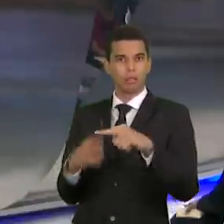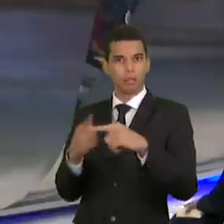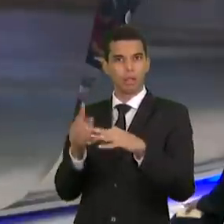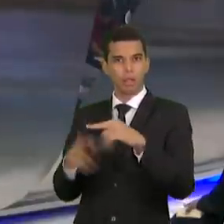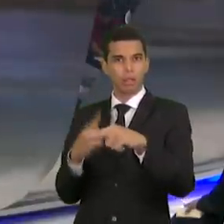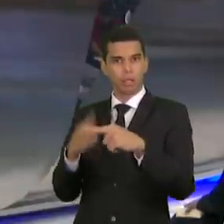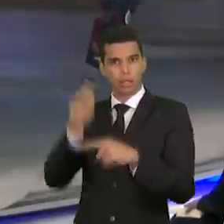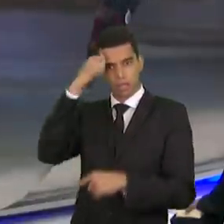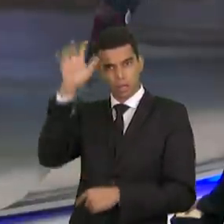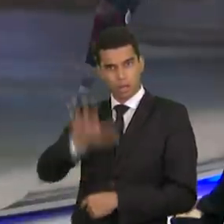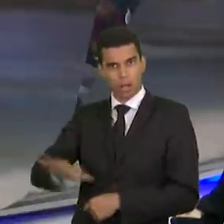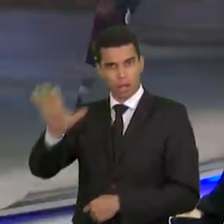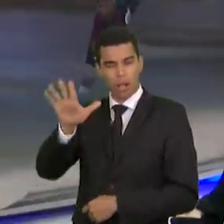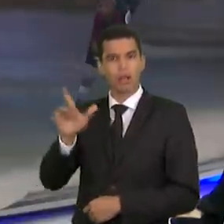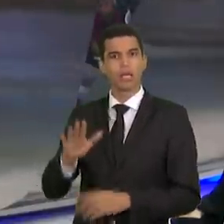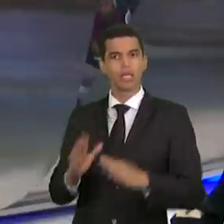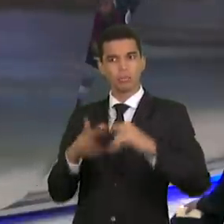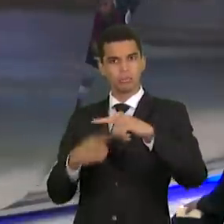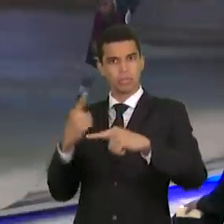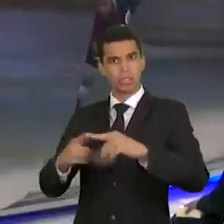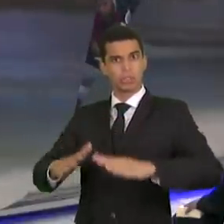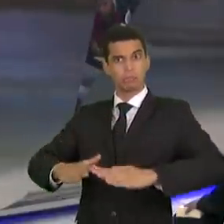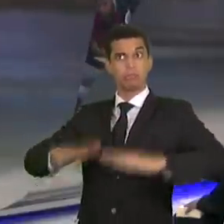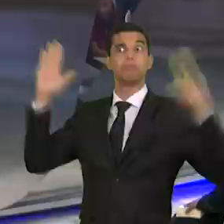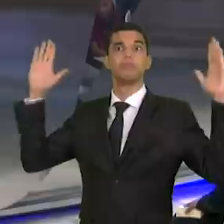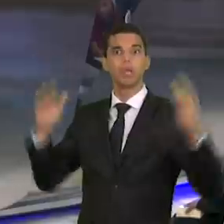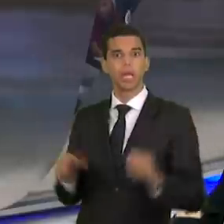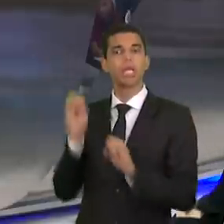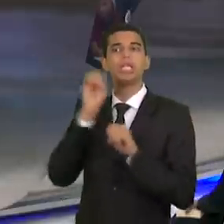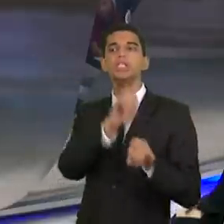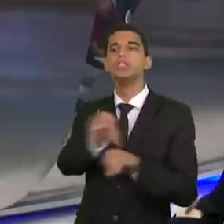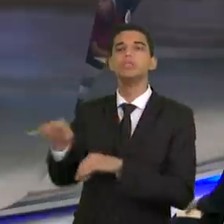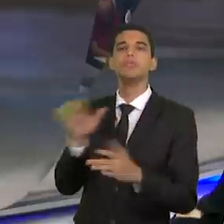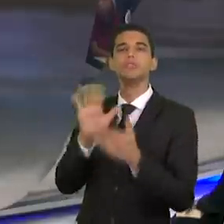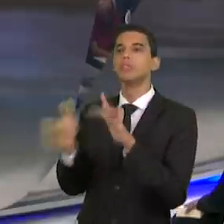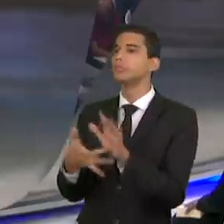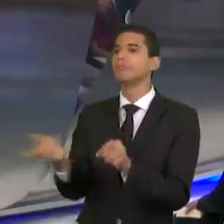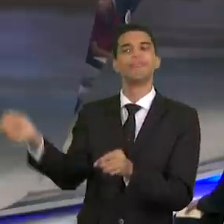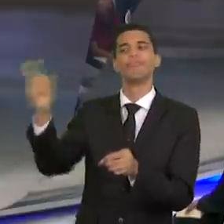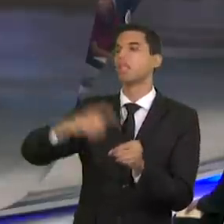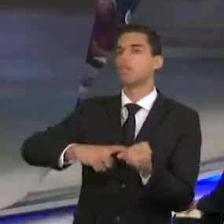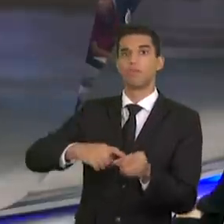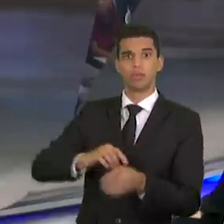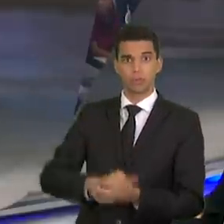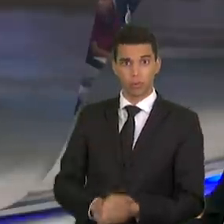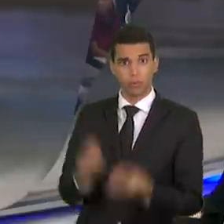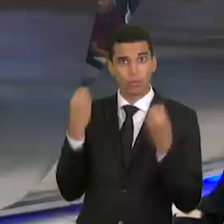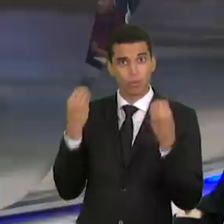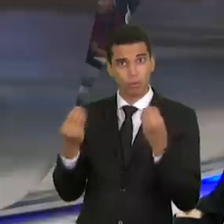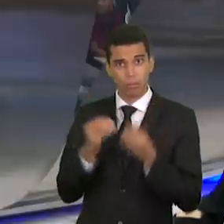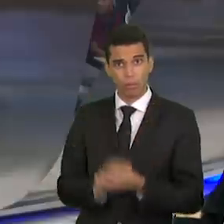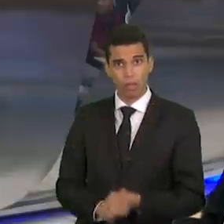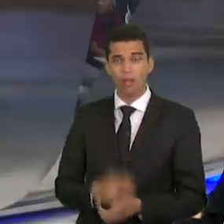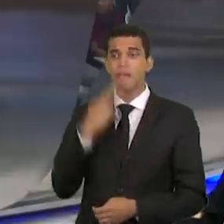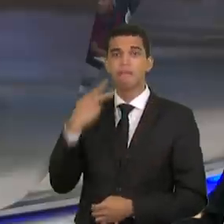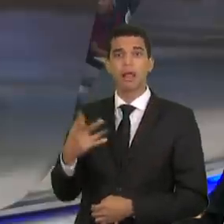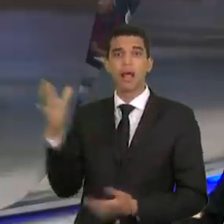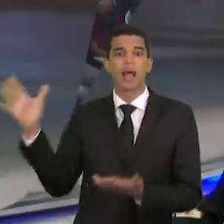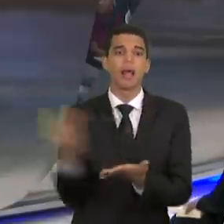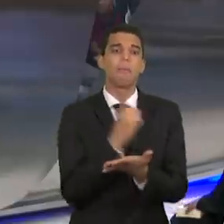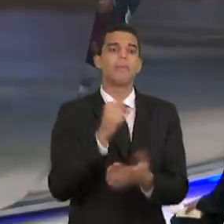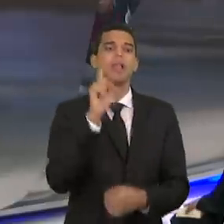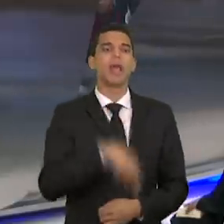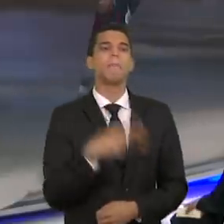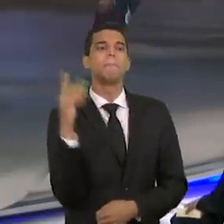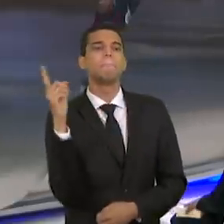e templos grandes, templos majestosos, ensinando que Jesus não voltaria mais, que arrebatamento é uma coisa